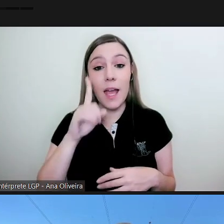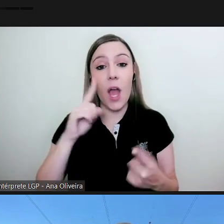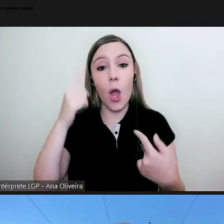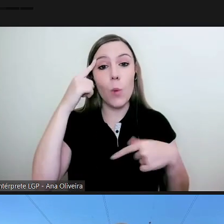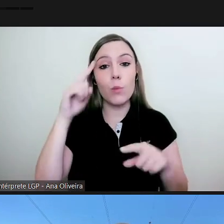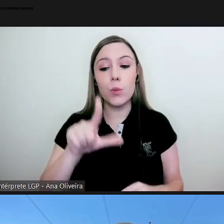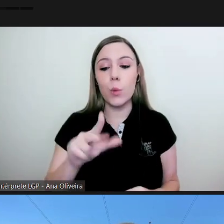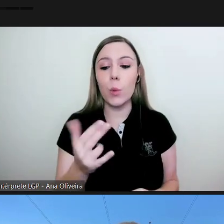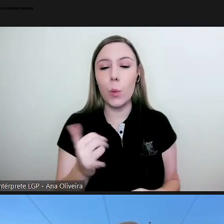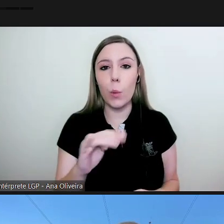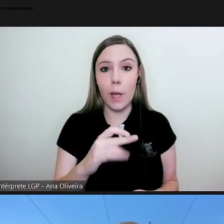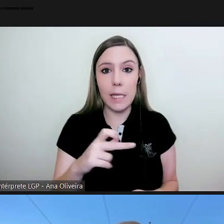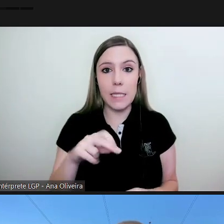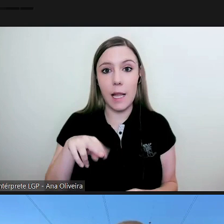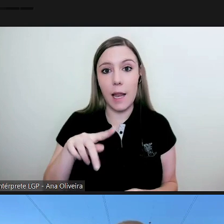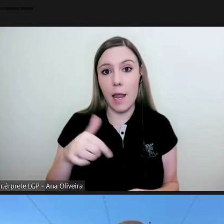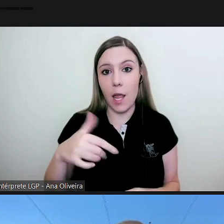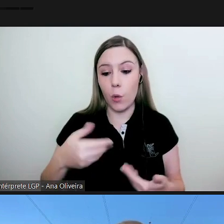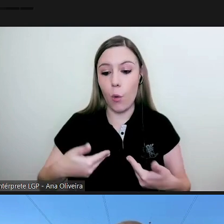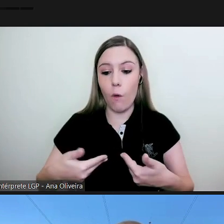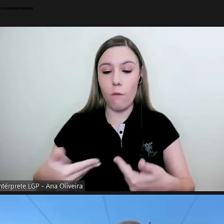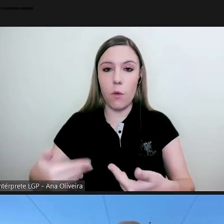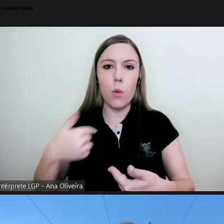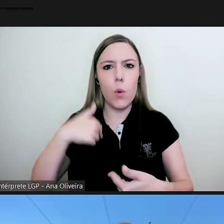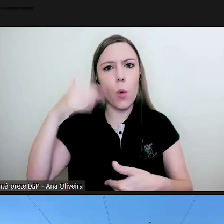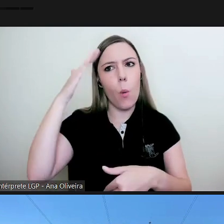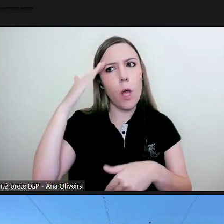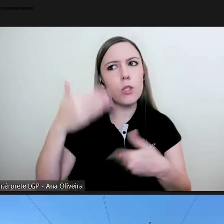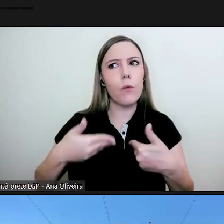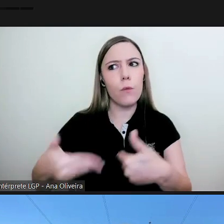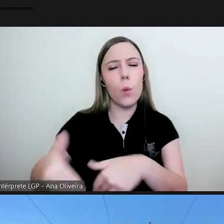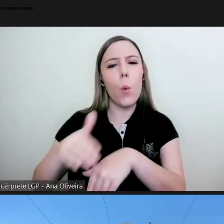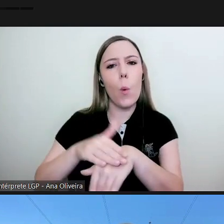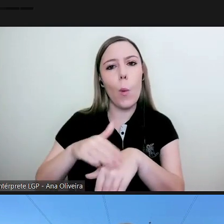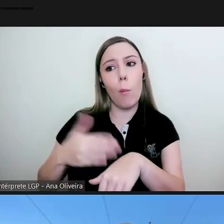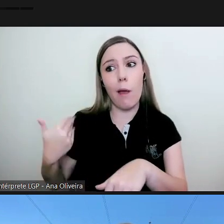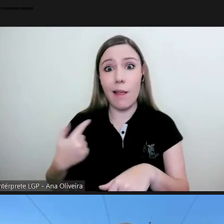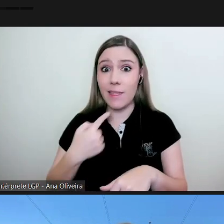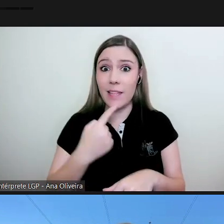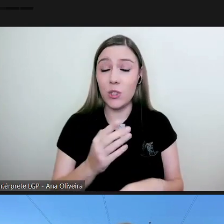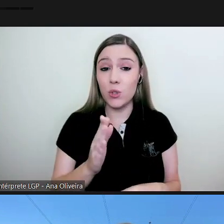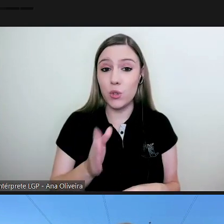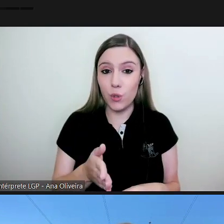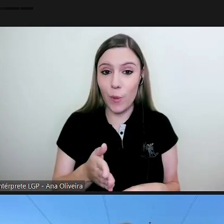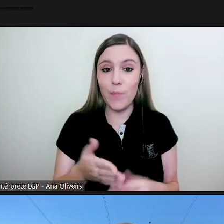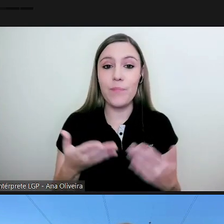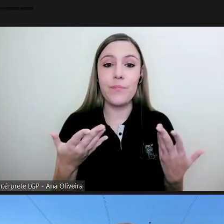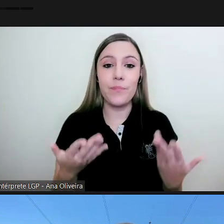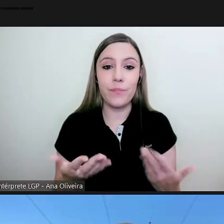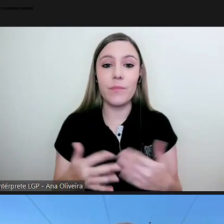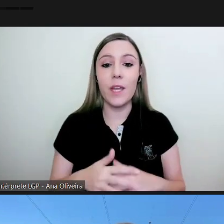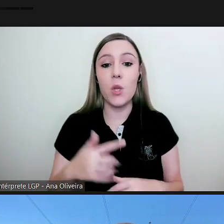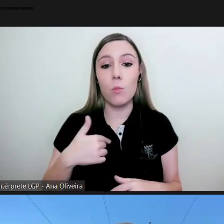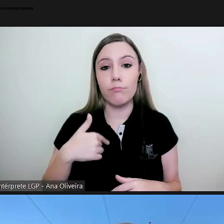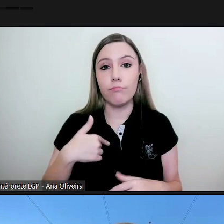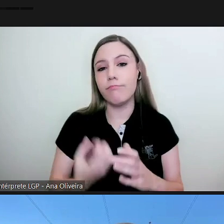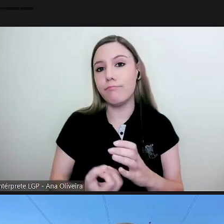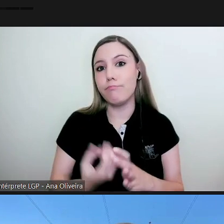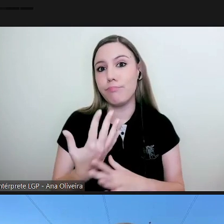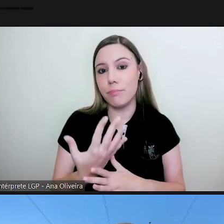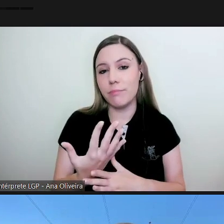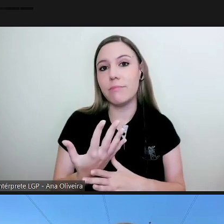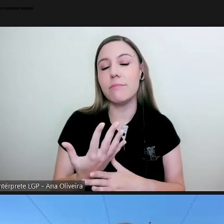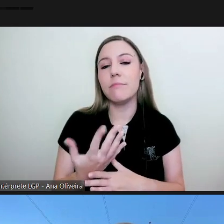Neto me convidou tem exatamente a ver com o que acabei há pouco de dizer. O facto de ter desenvolvido um